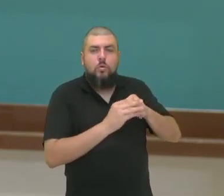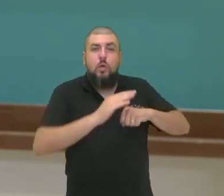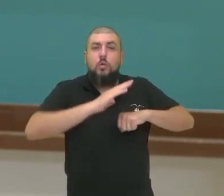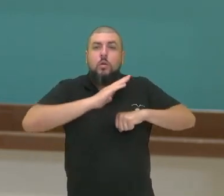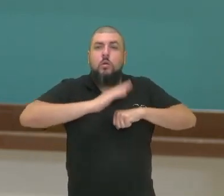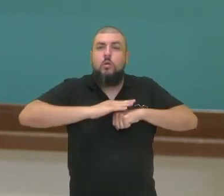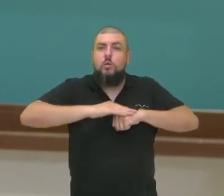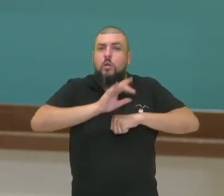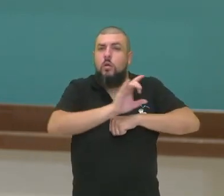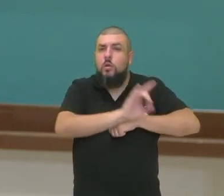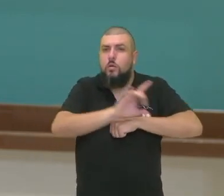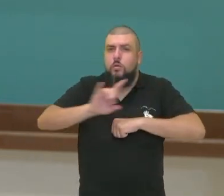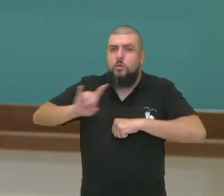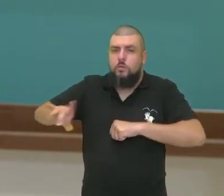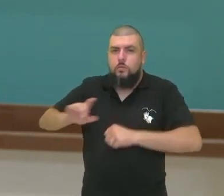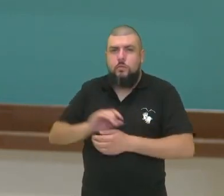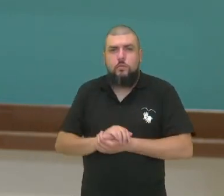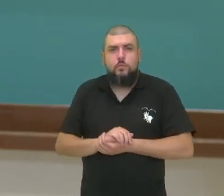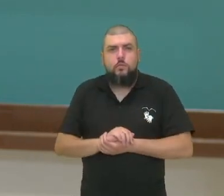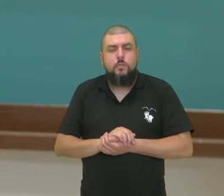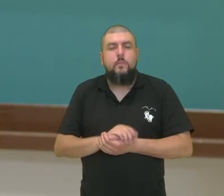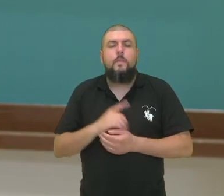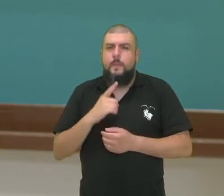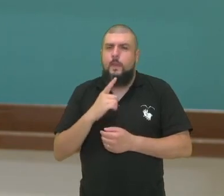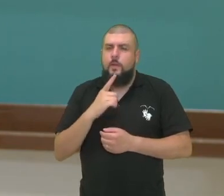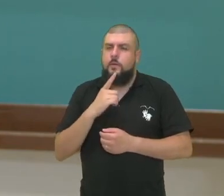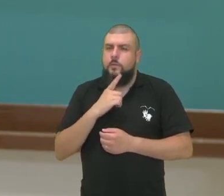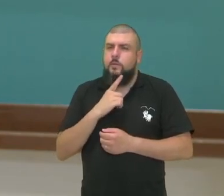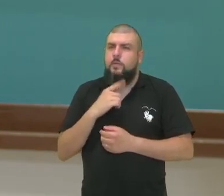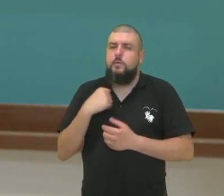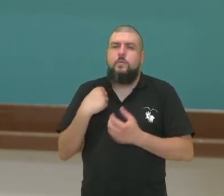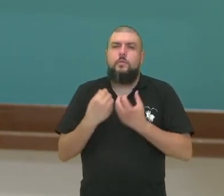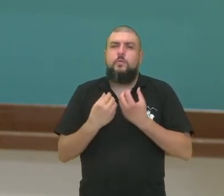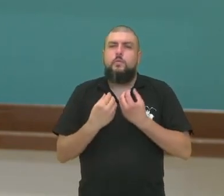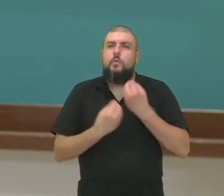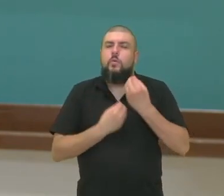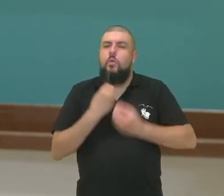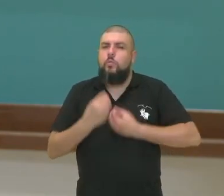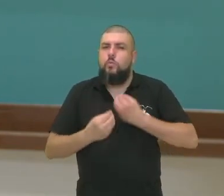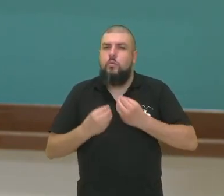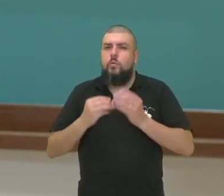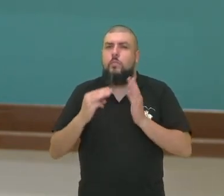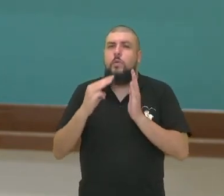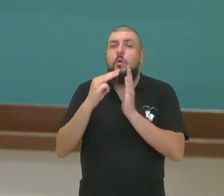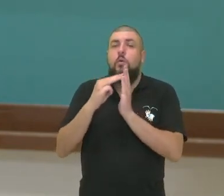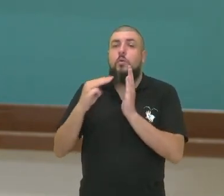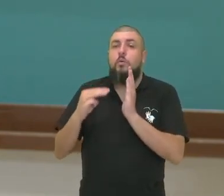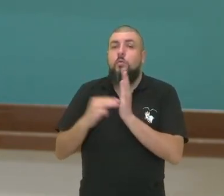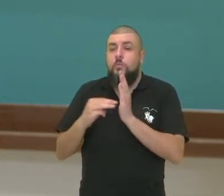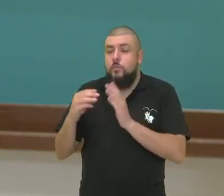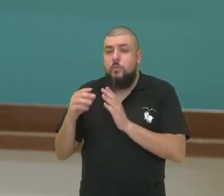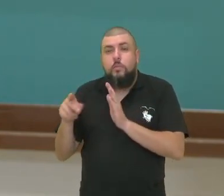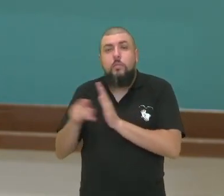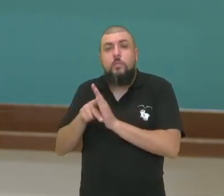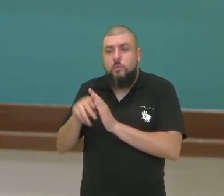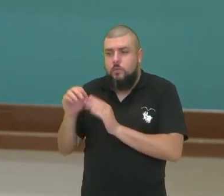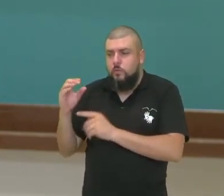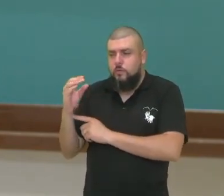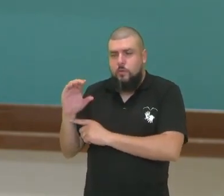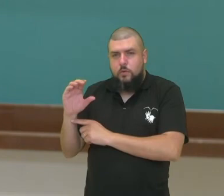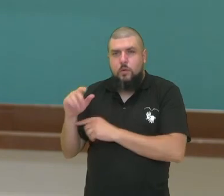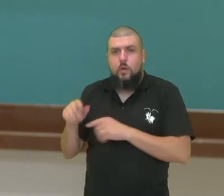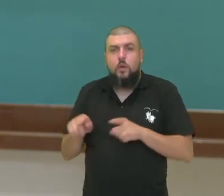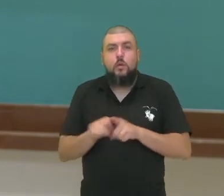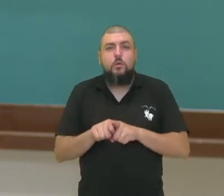Então, existe uma busca por definir um método adequado para a pesquisa científica, enquanto